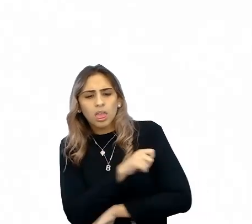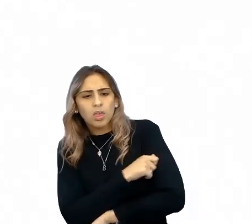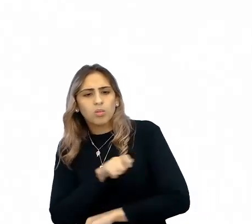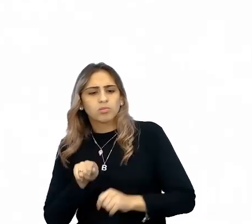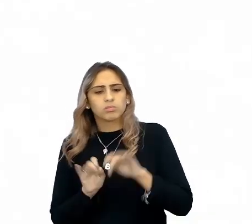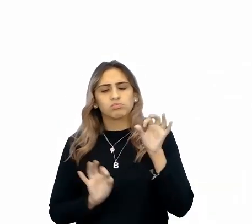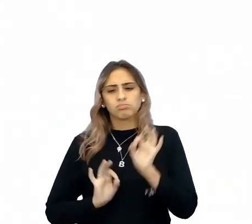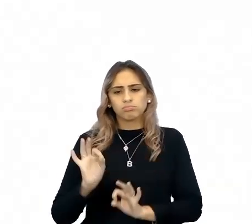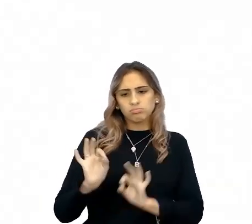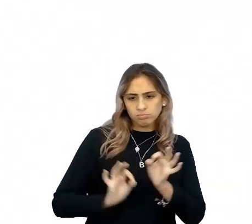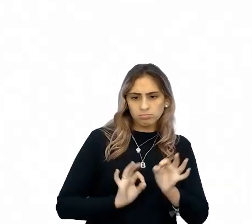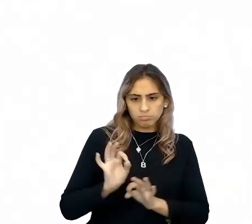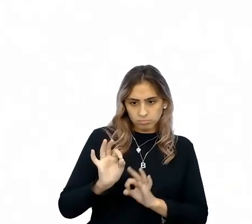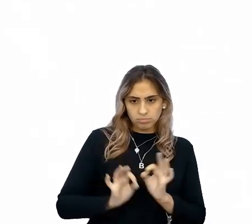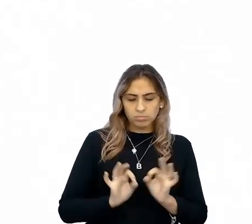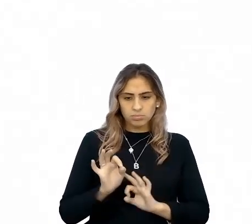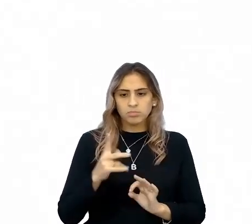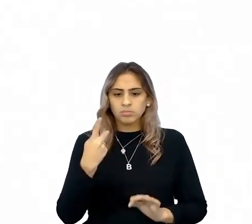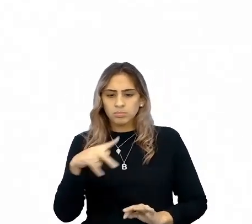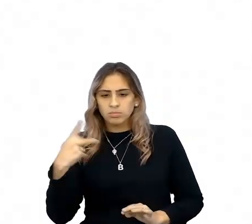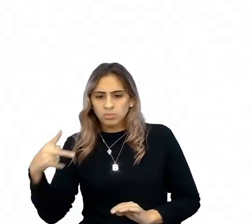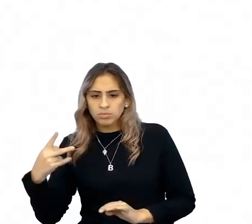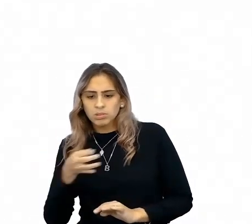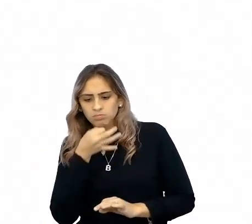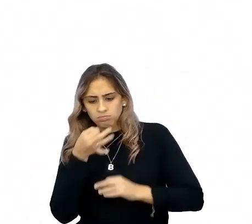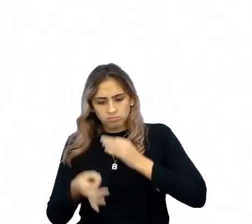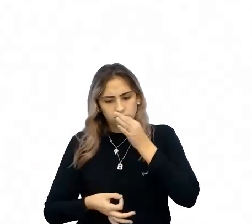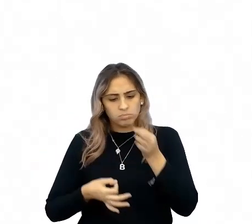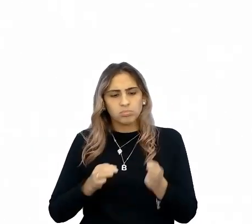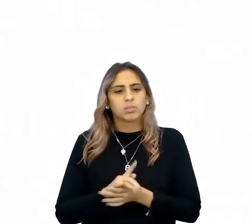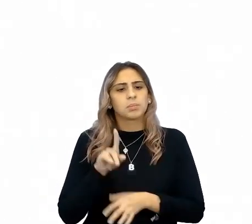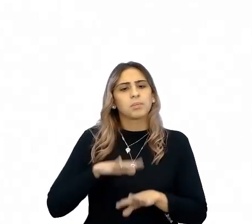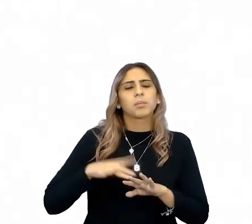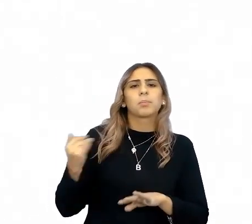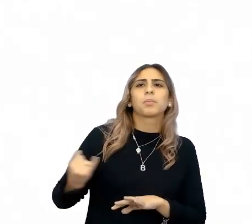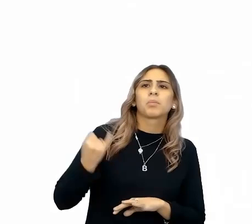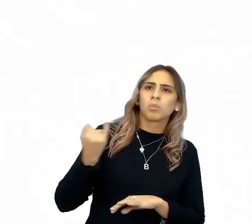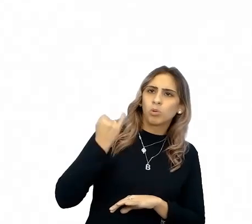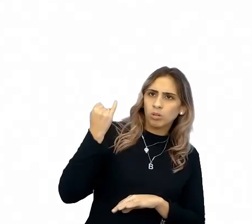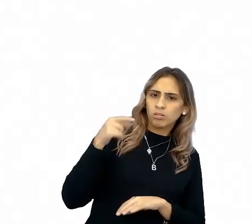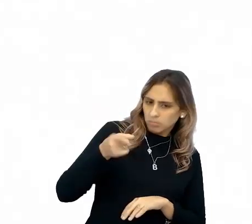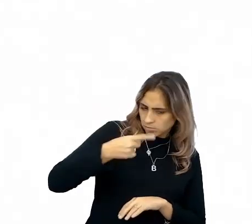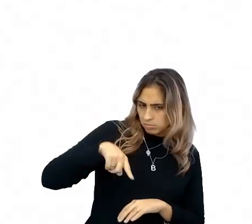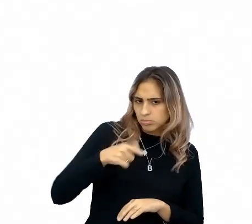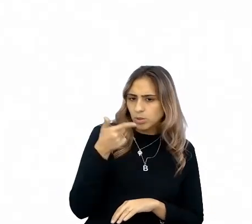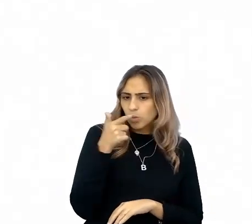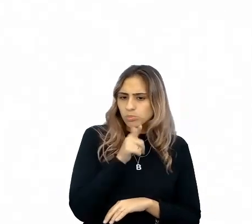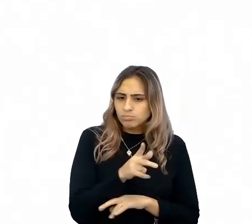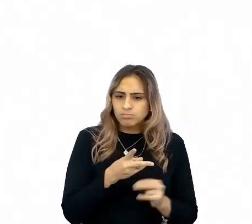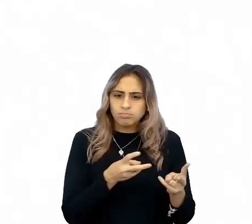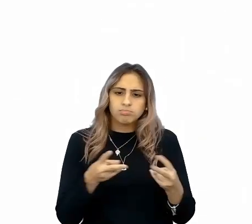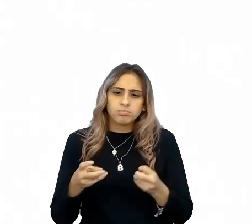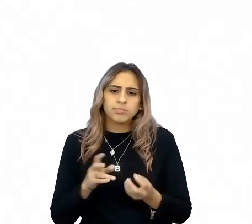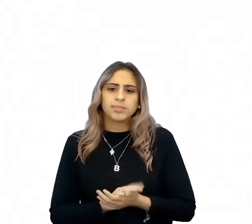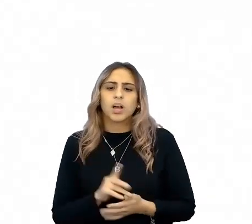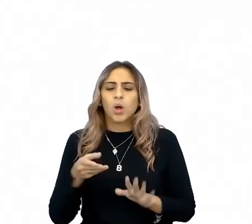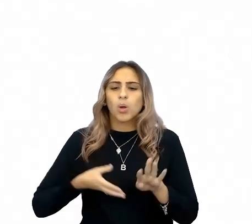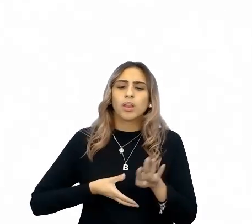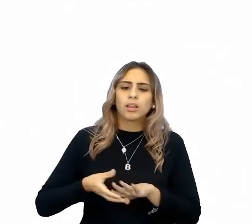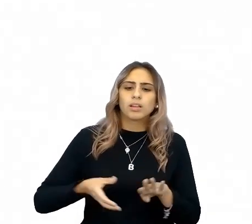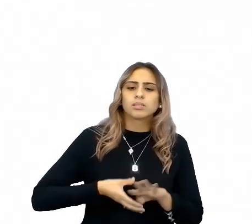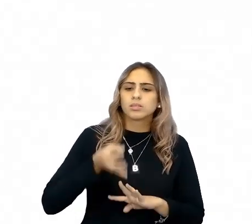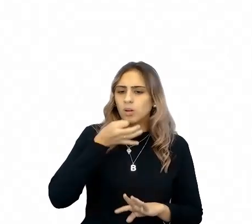farão o planejamento de seus comentários, será importante que eles considerem a